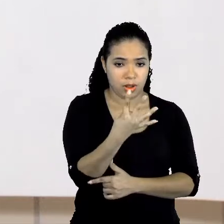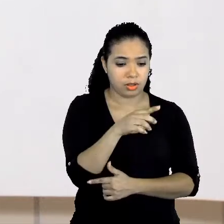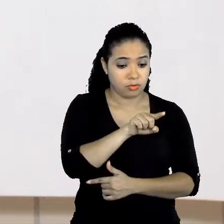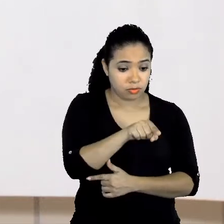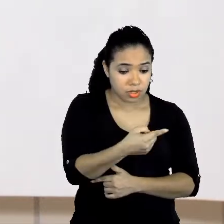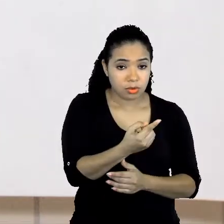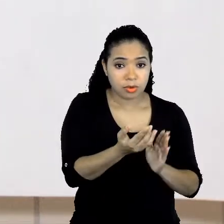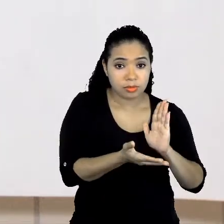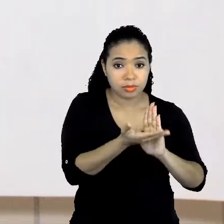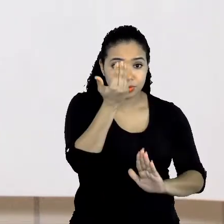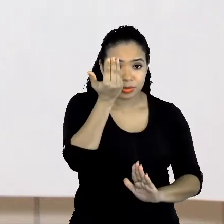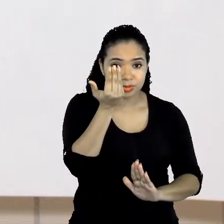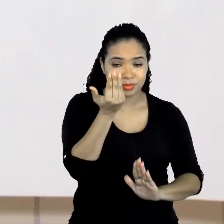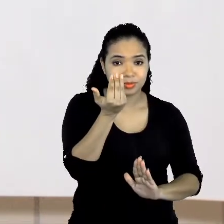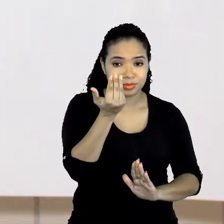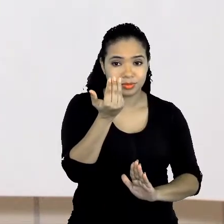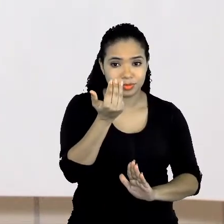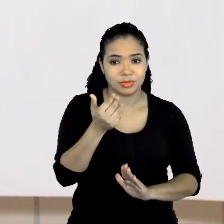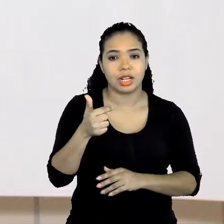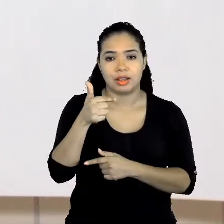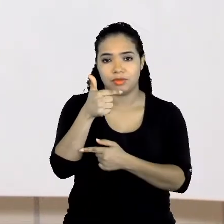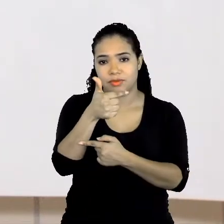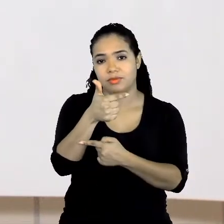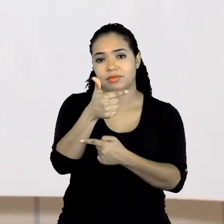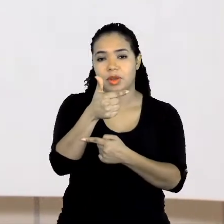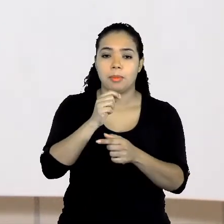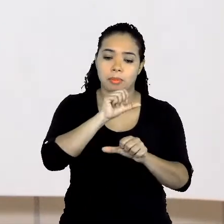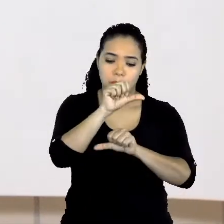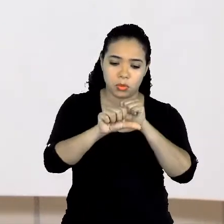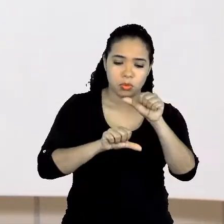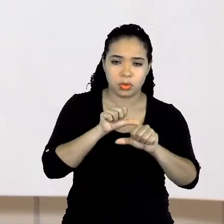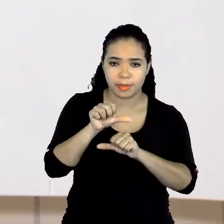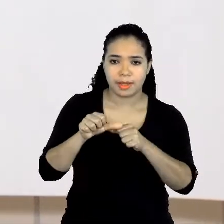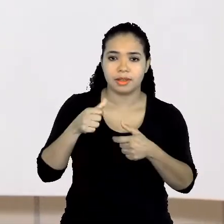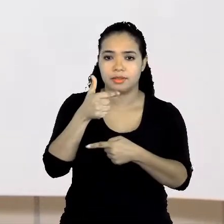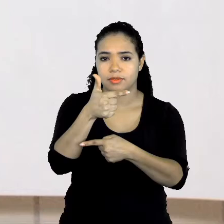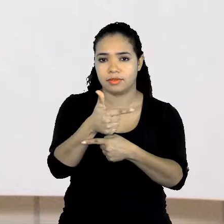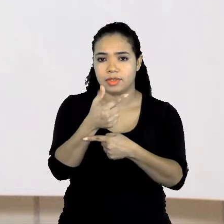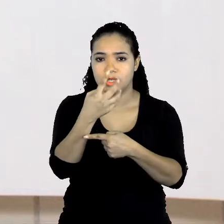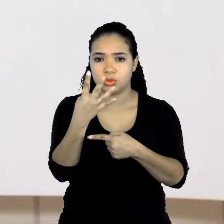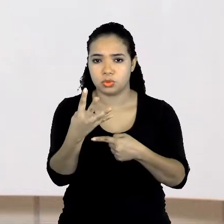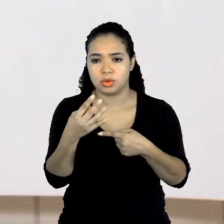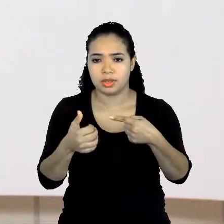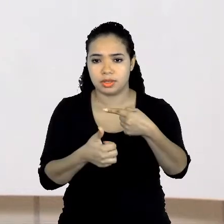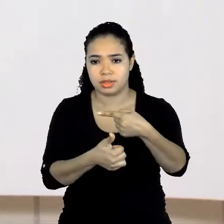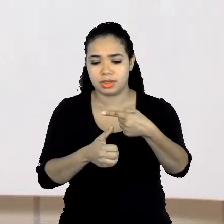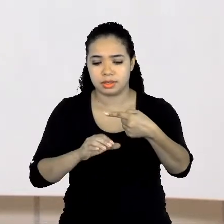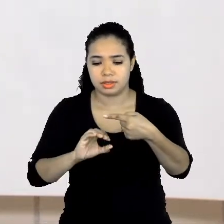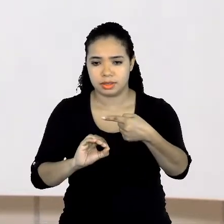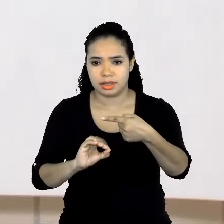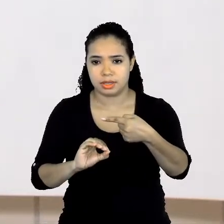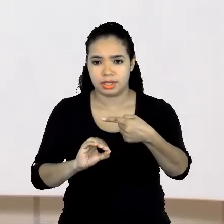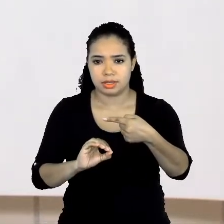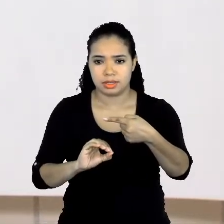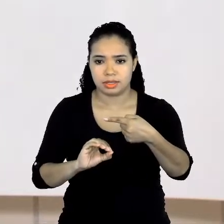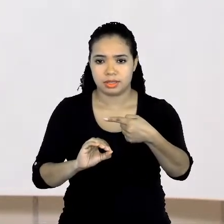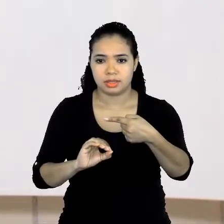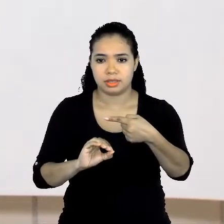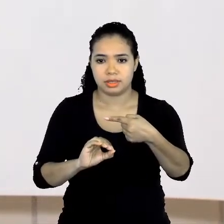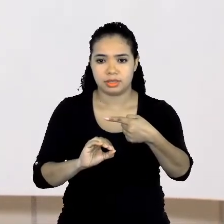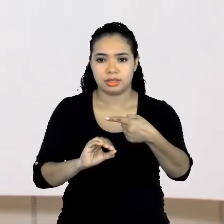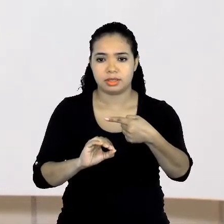para a fração, 24 décimos. Eu quero transformar essa fração em irredutível, passá-la para a